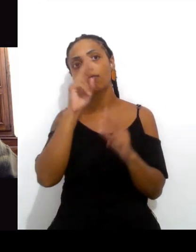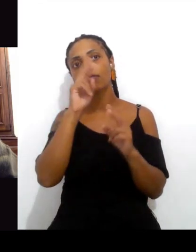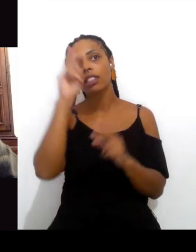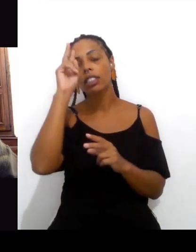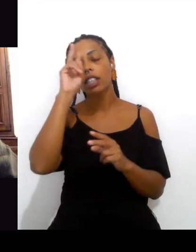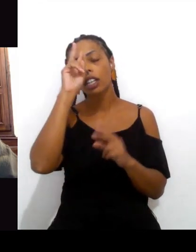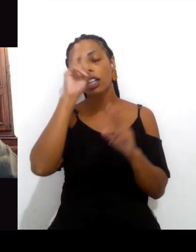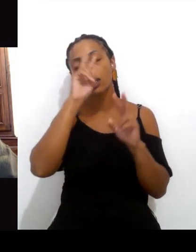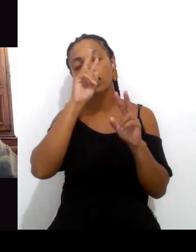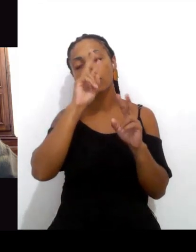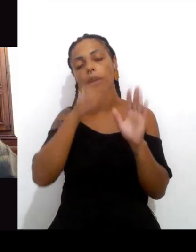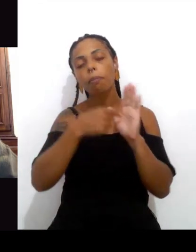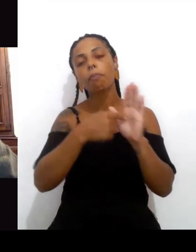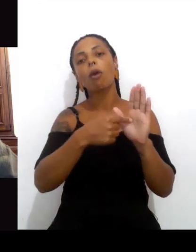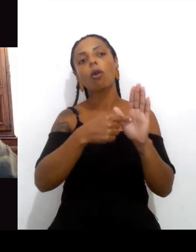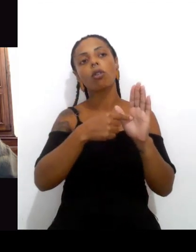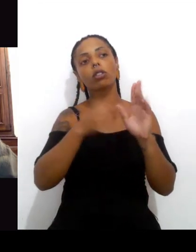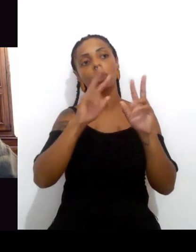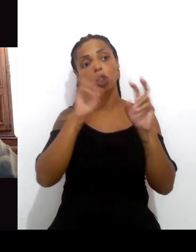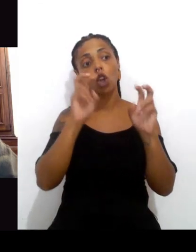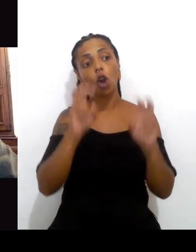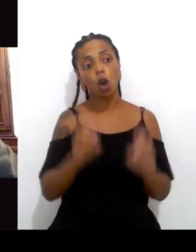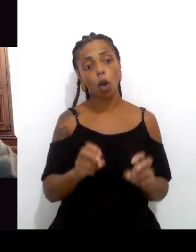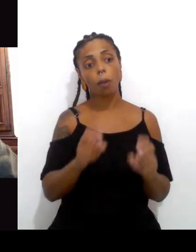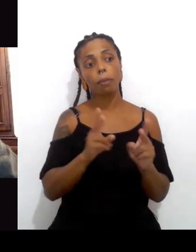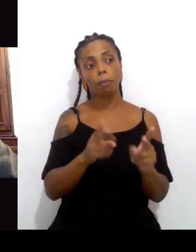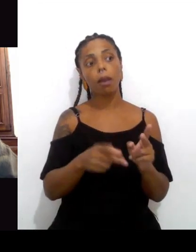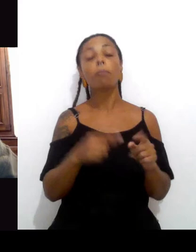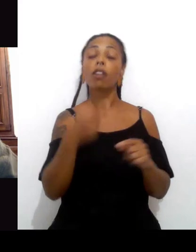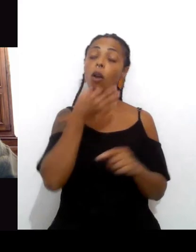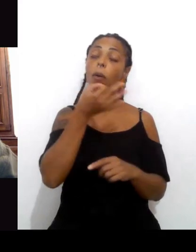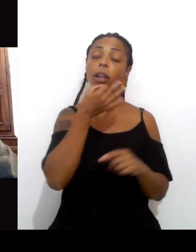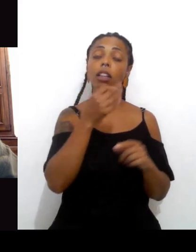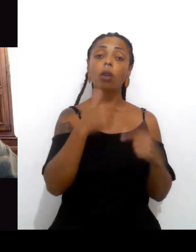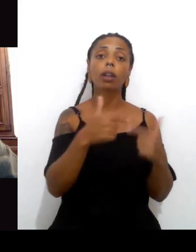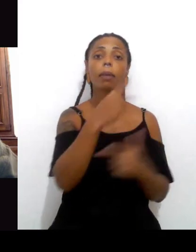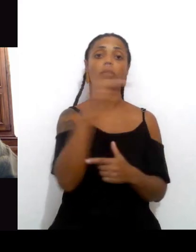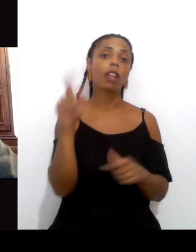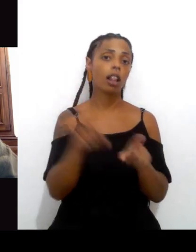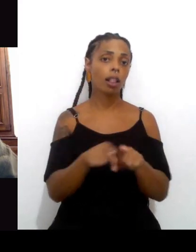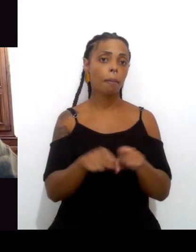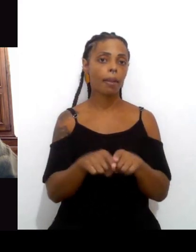esses temas e também comentar né o próprio trabalho do artista então